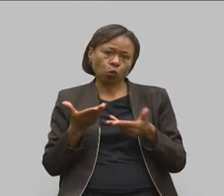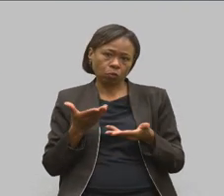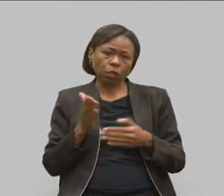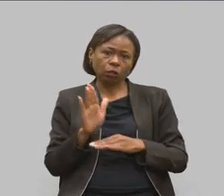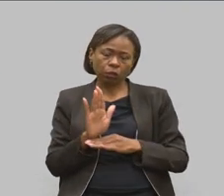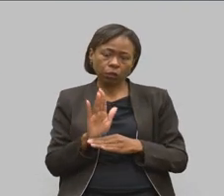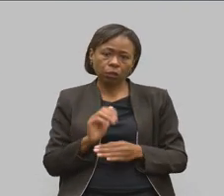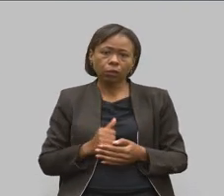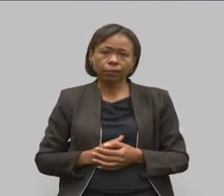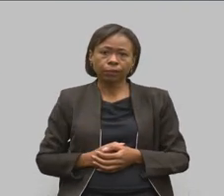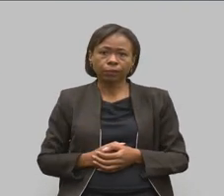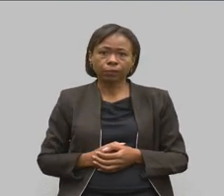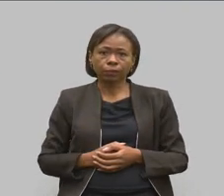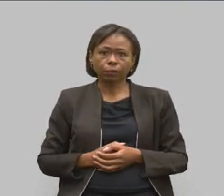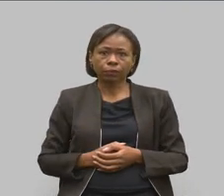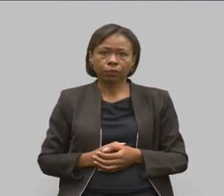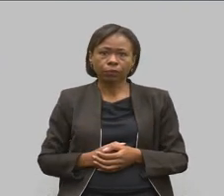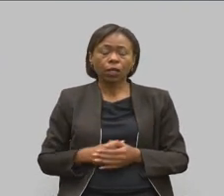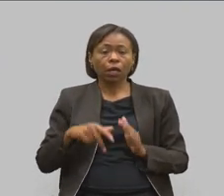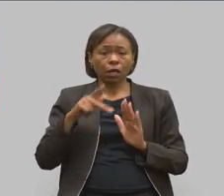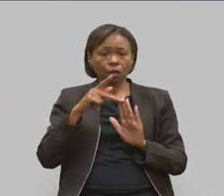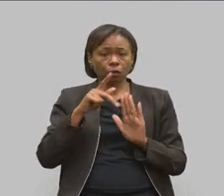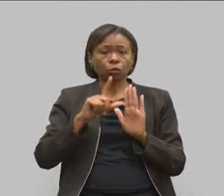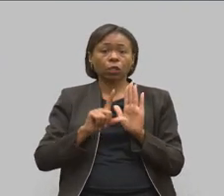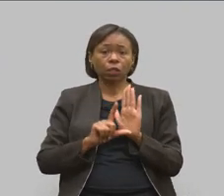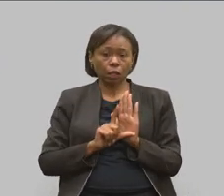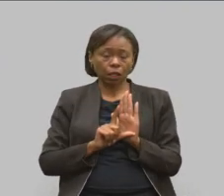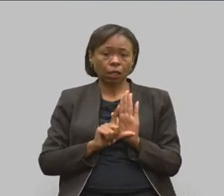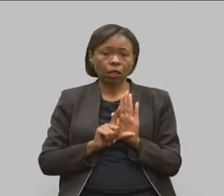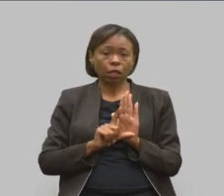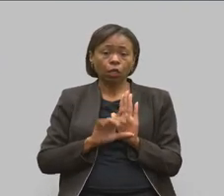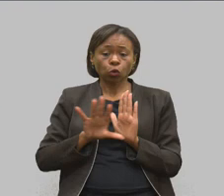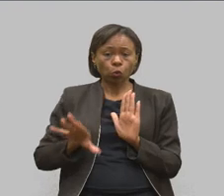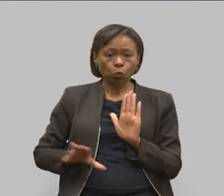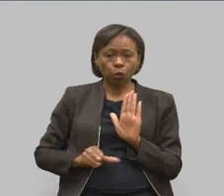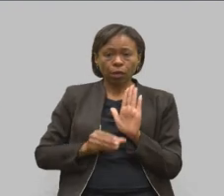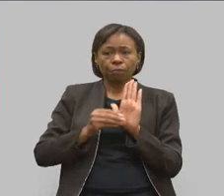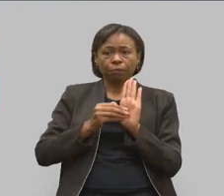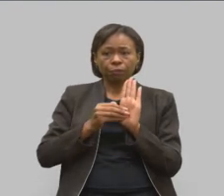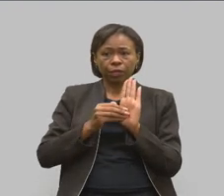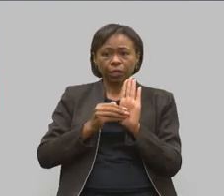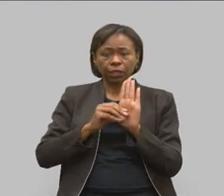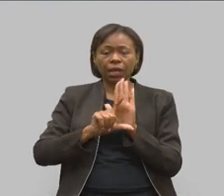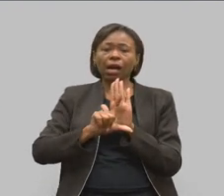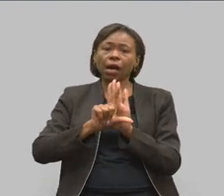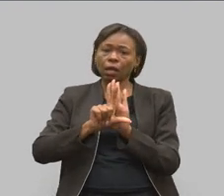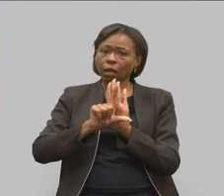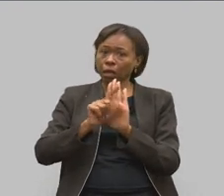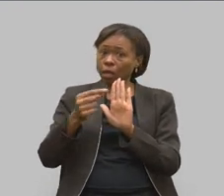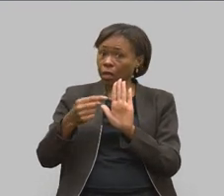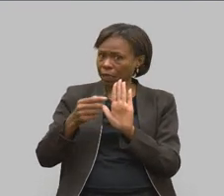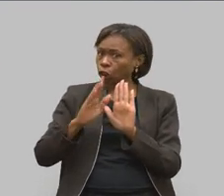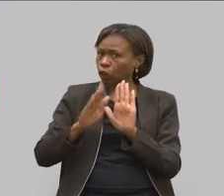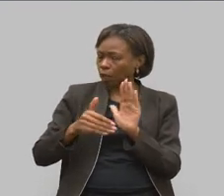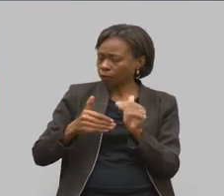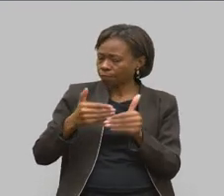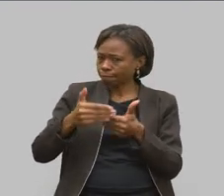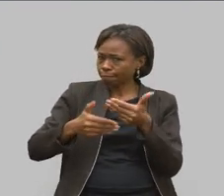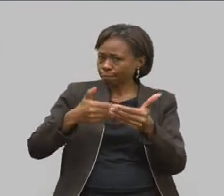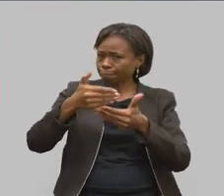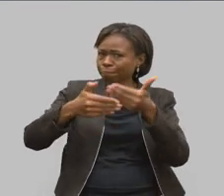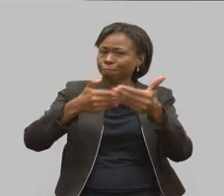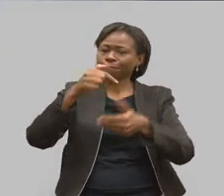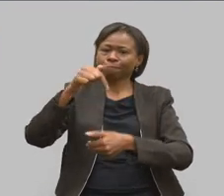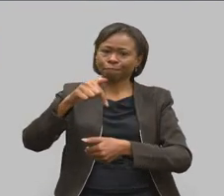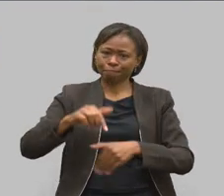um também um projeto de uma Emenda ementa a lei que já está avançando aqui nessa casa